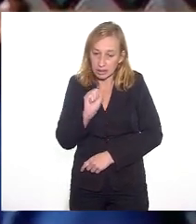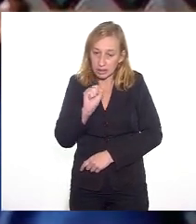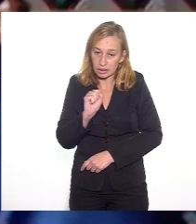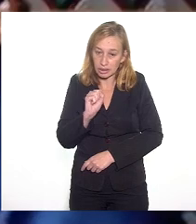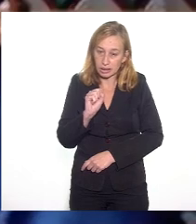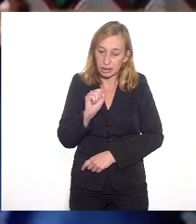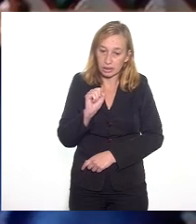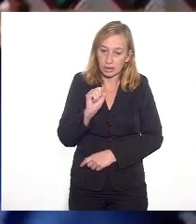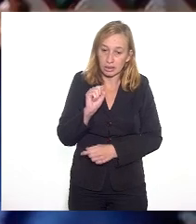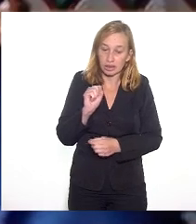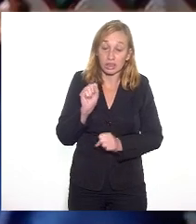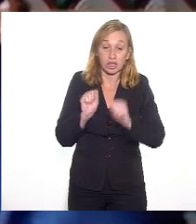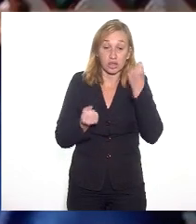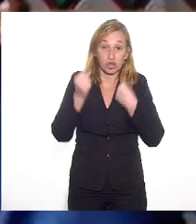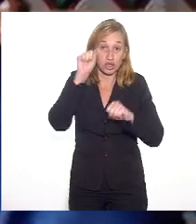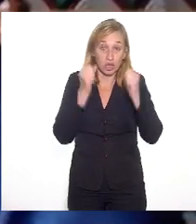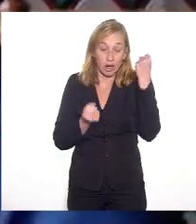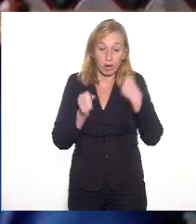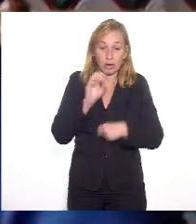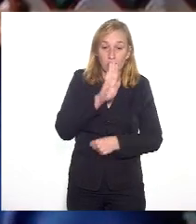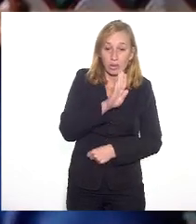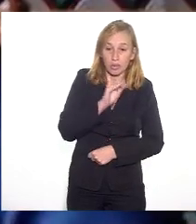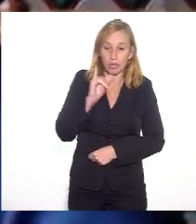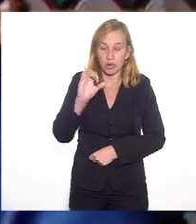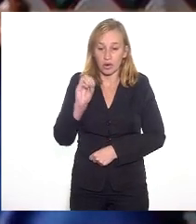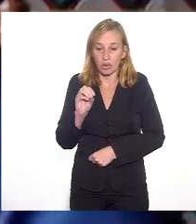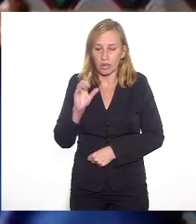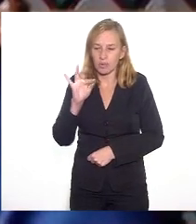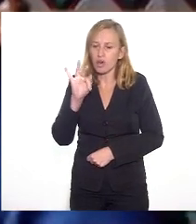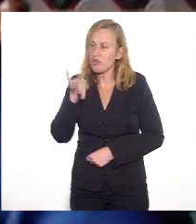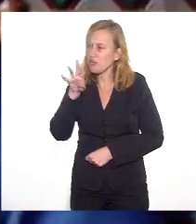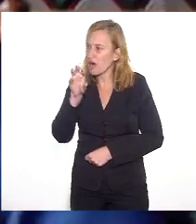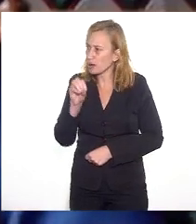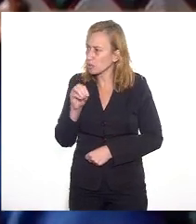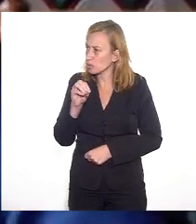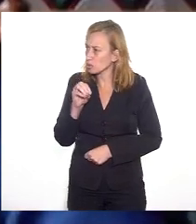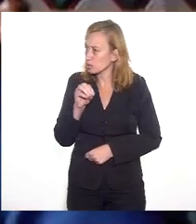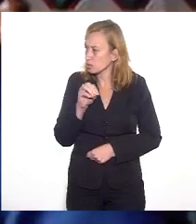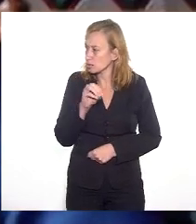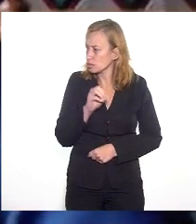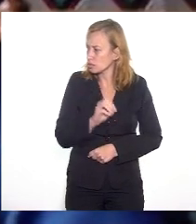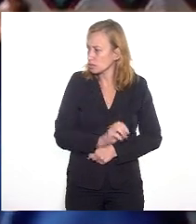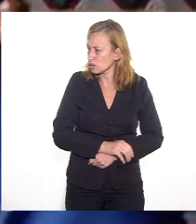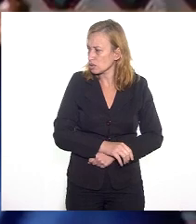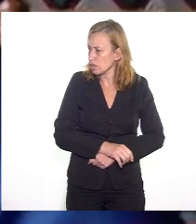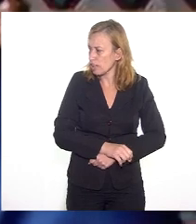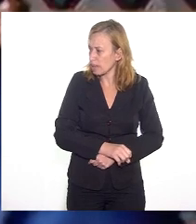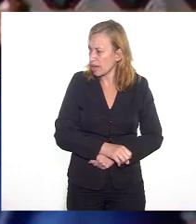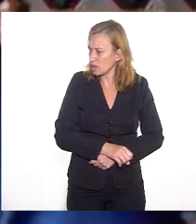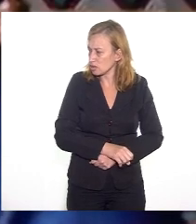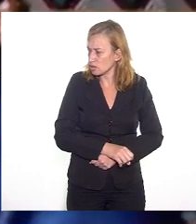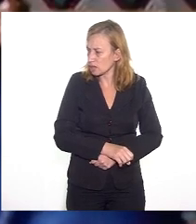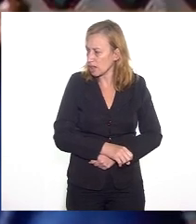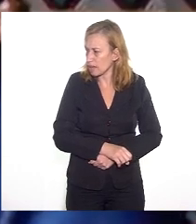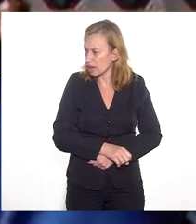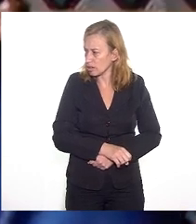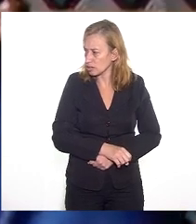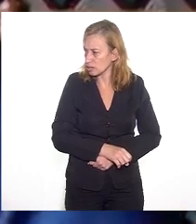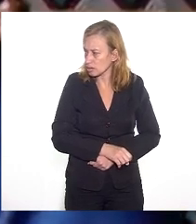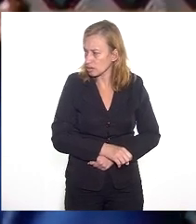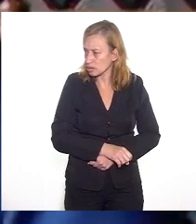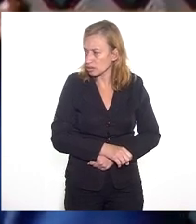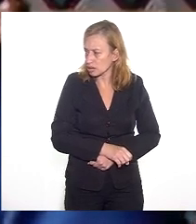é fundamental. A gente precisa garantir a produção de mais vacinas, a prioridade na pesquisa,